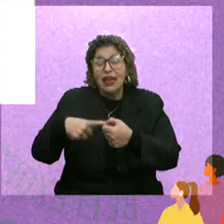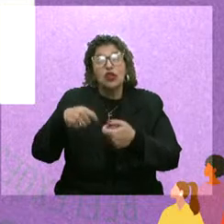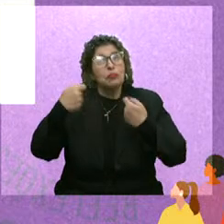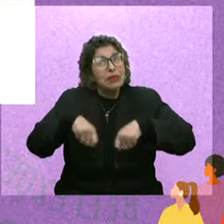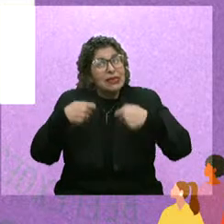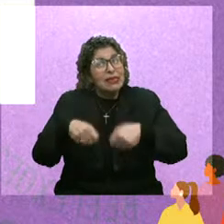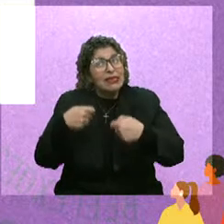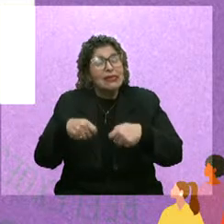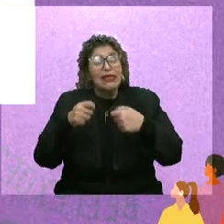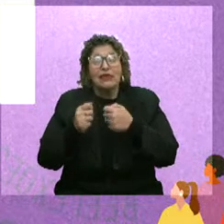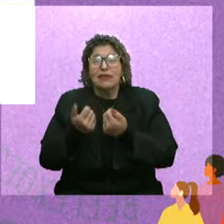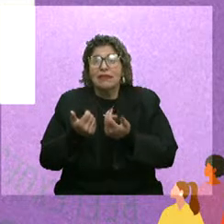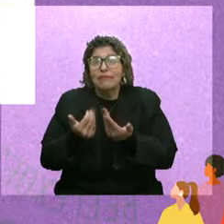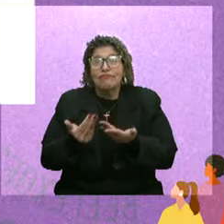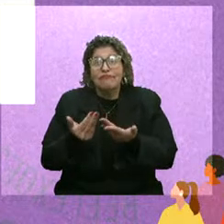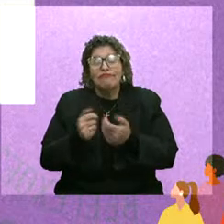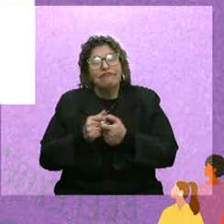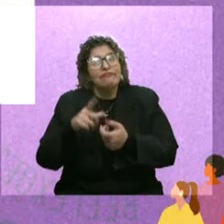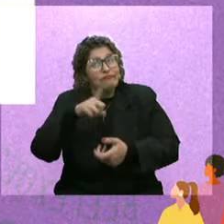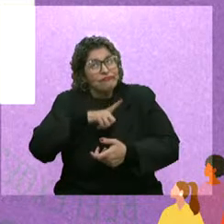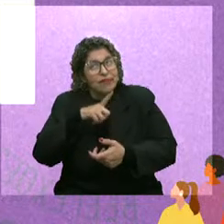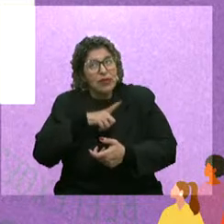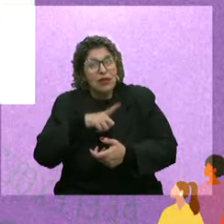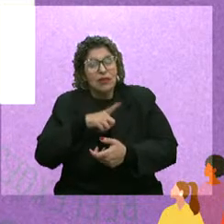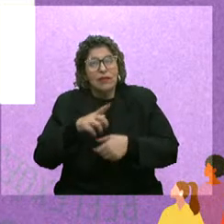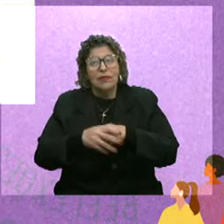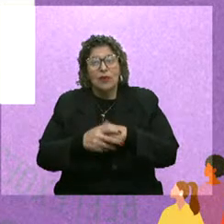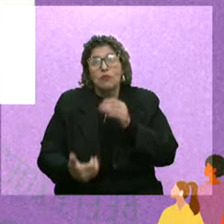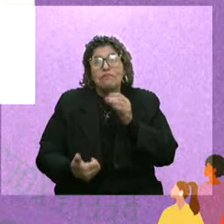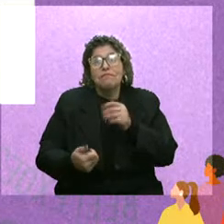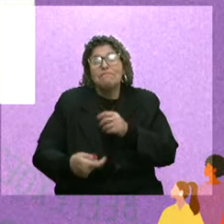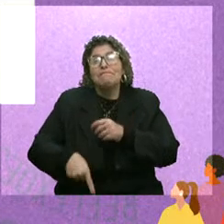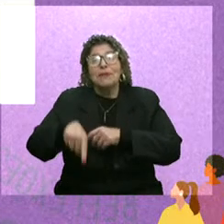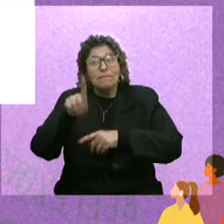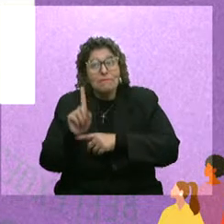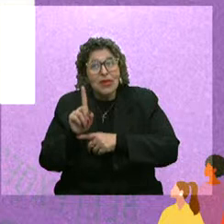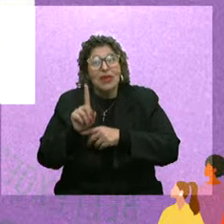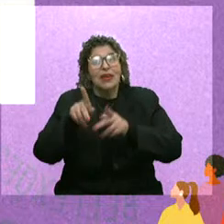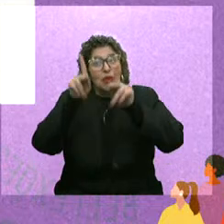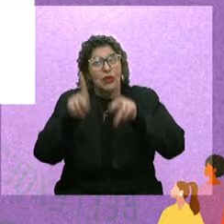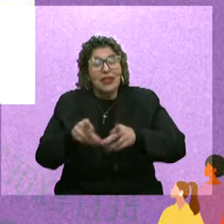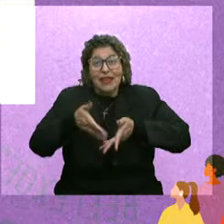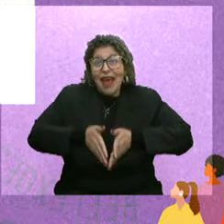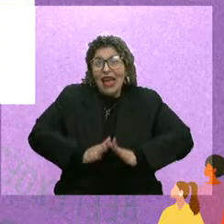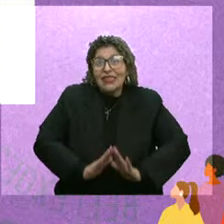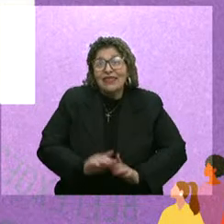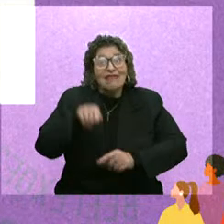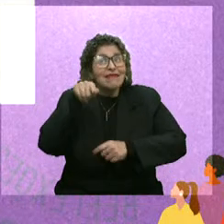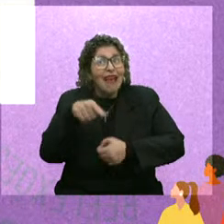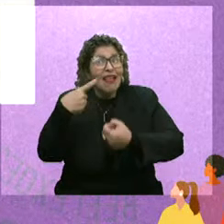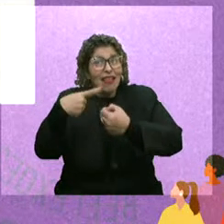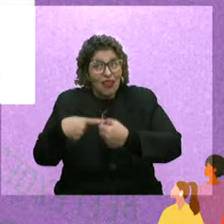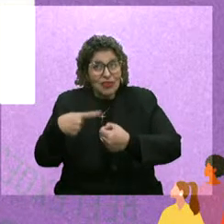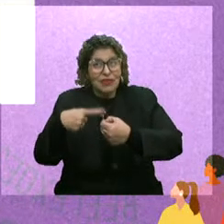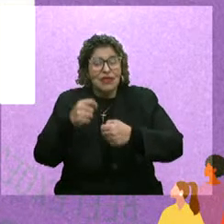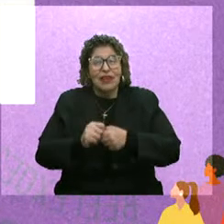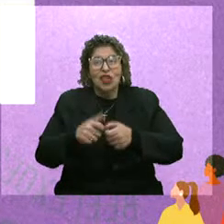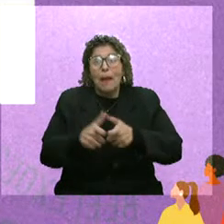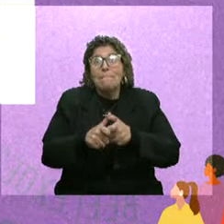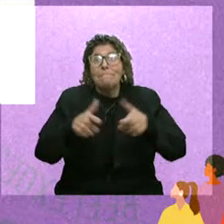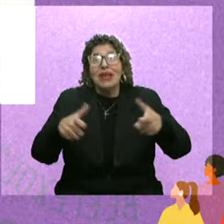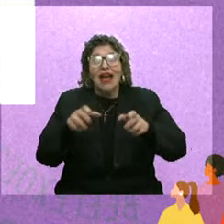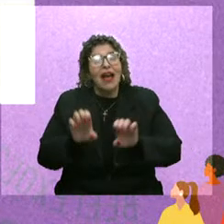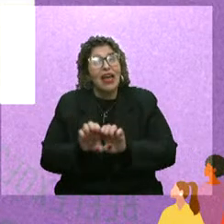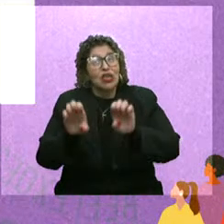cidade, ela precisa receber o seu primeiro habitante. Então, o nascimento tem que ocorrer na cidade. Então, quando eles estão falando aqui de ampliar